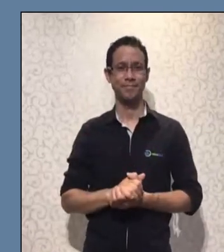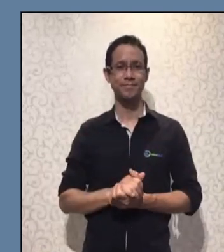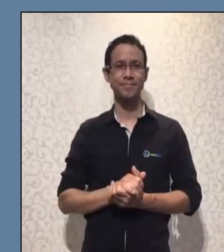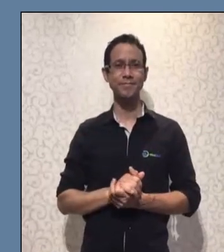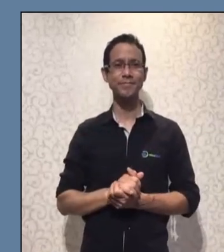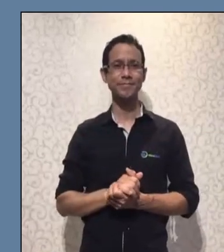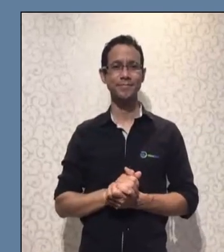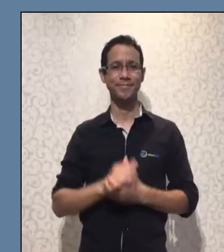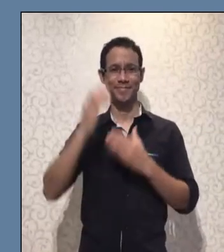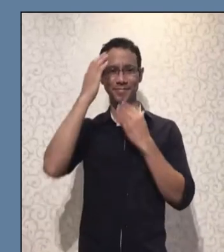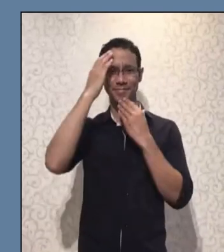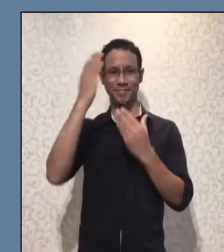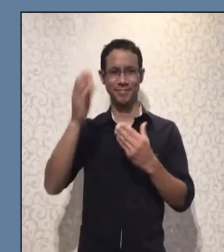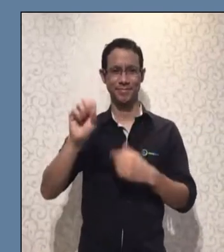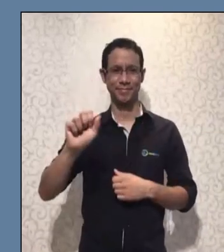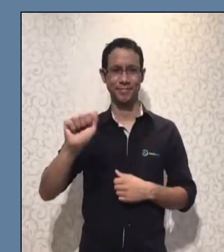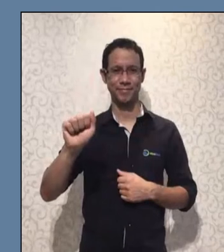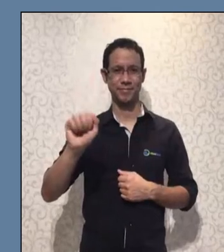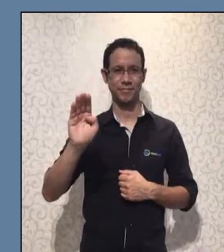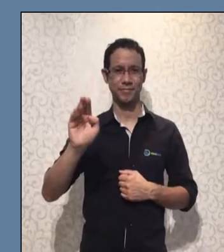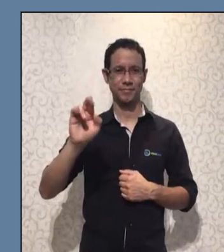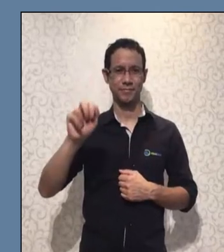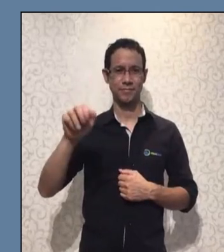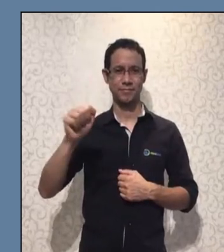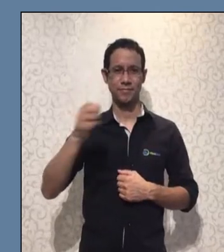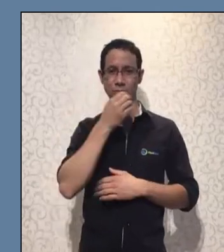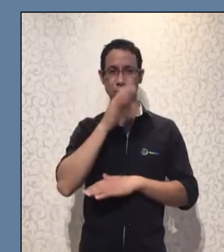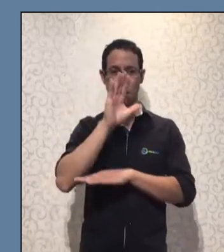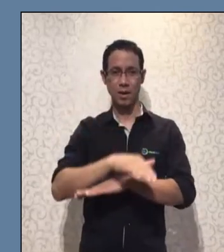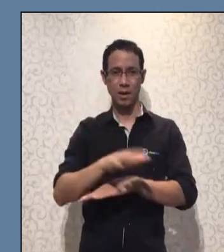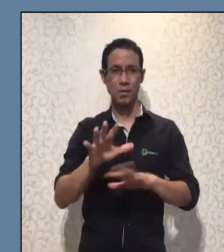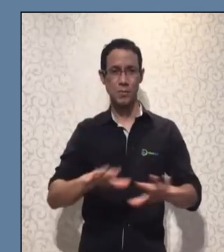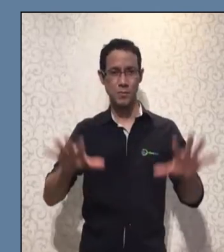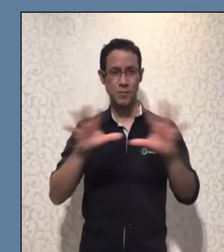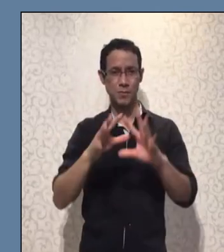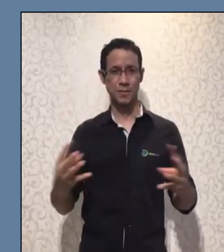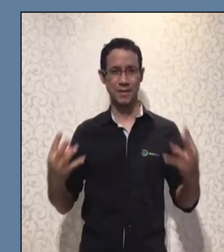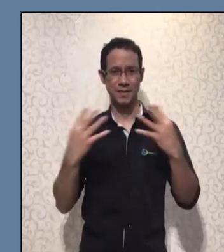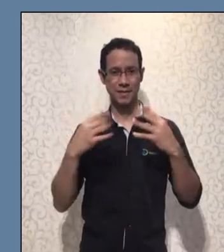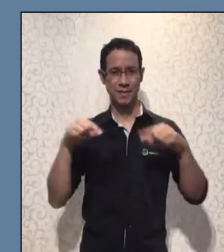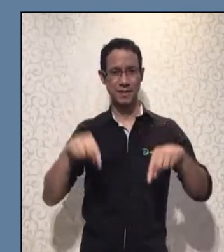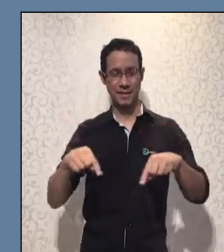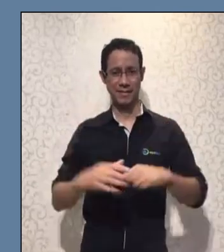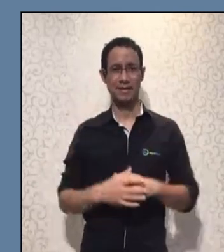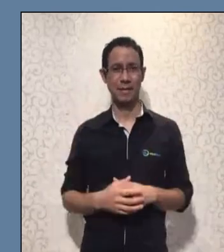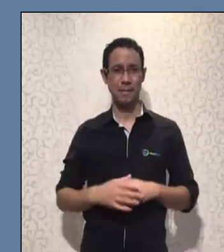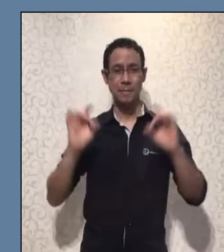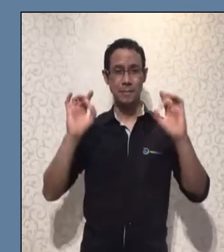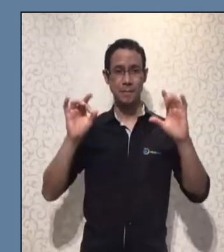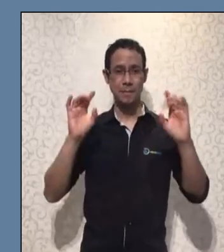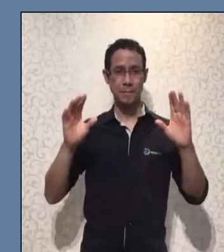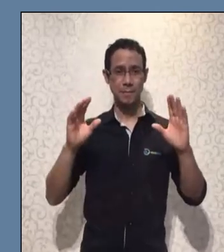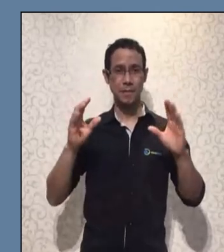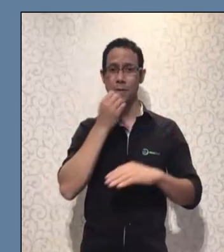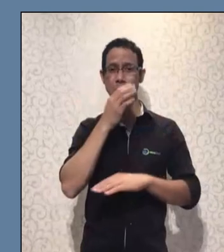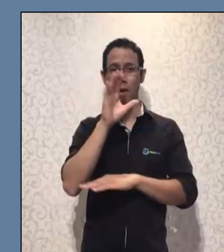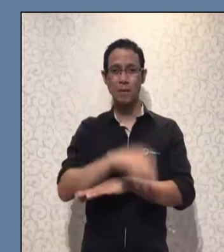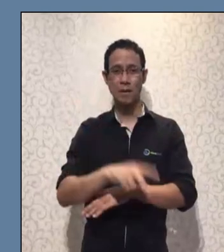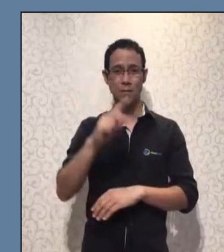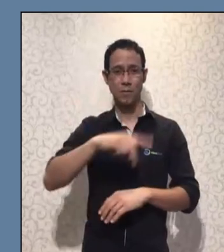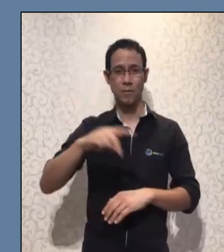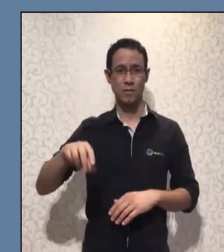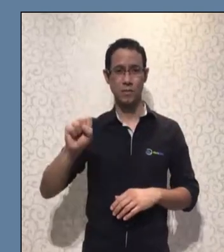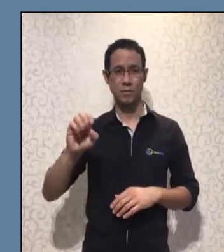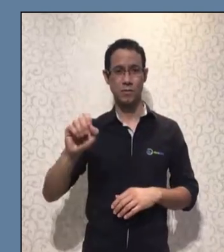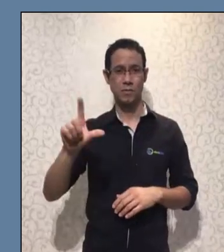Obrigada, Sabrina. Boa tarde a todas e todos que nos ouvem aqui, em especial, meu boa tarde à professora Solange e ao professor Tadeu